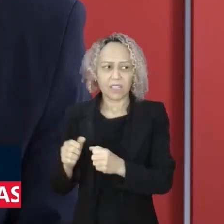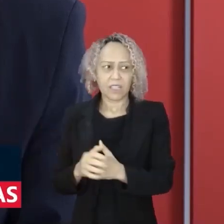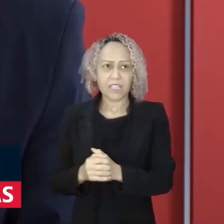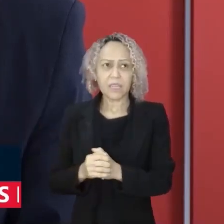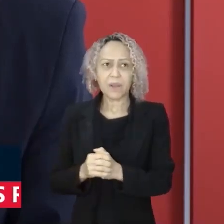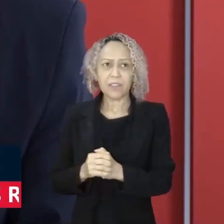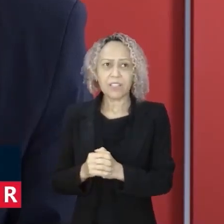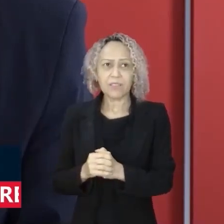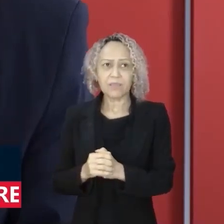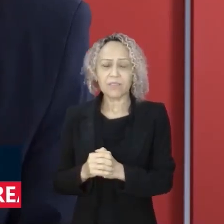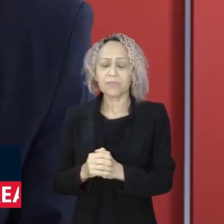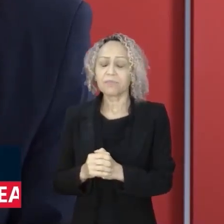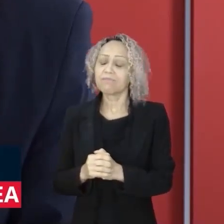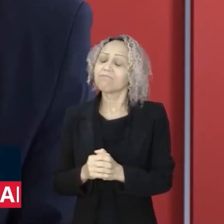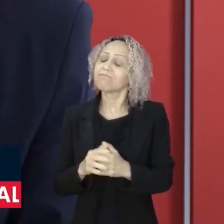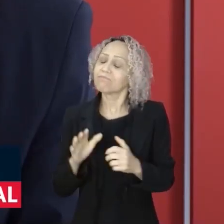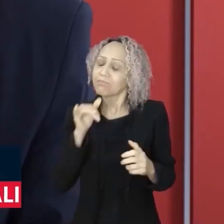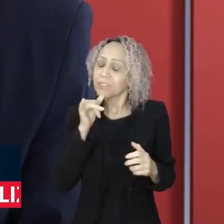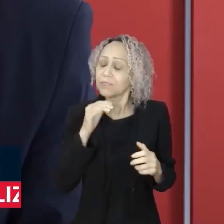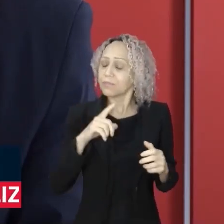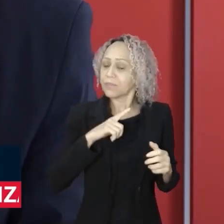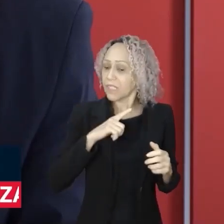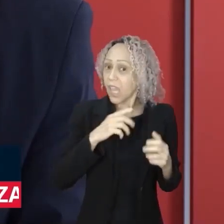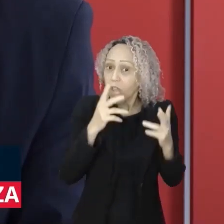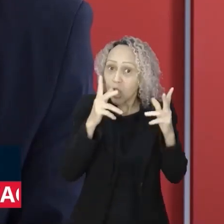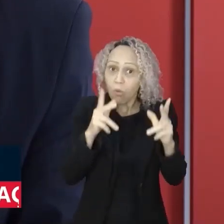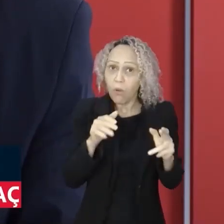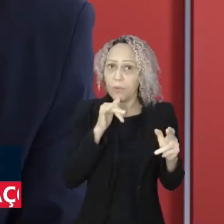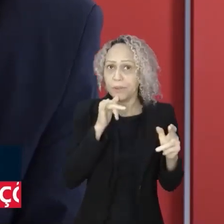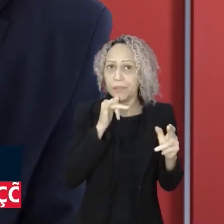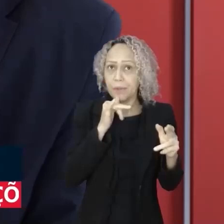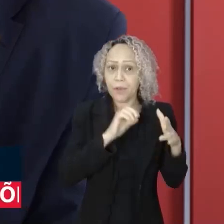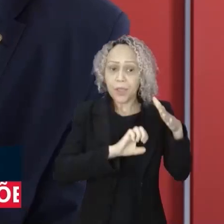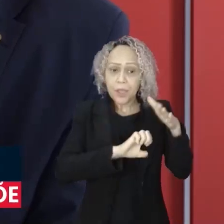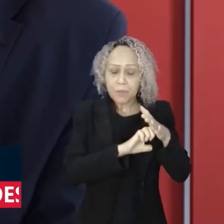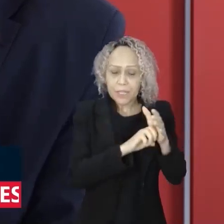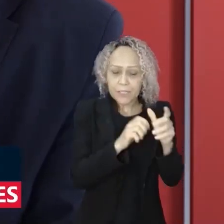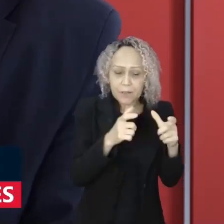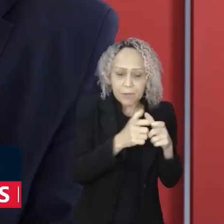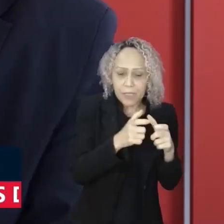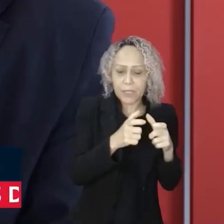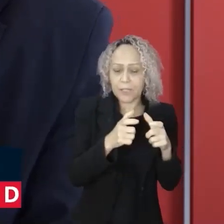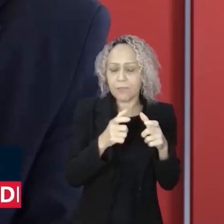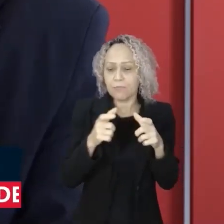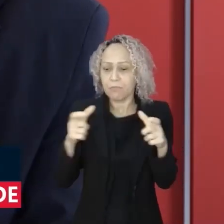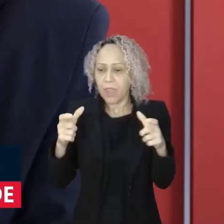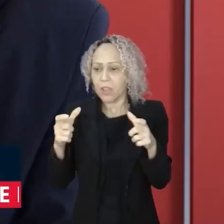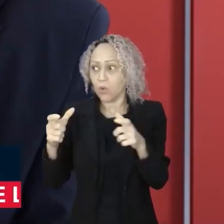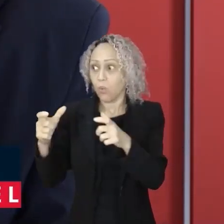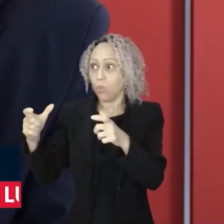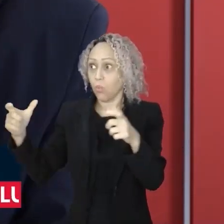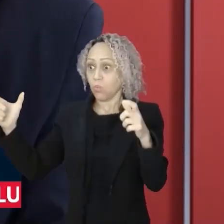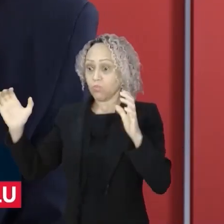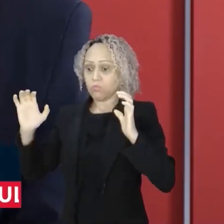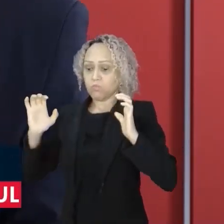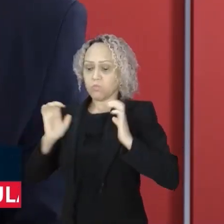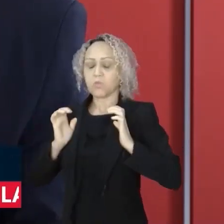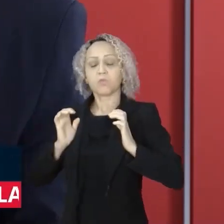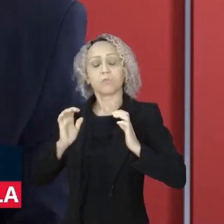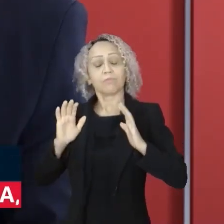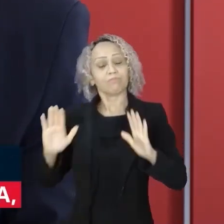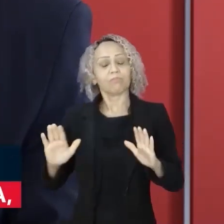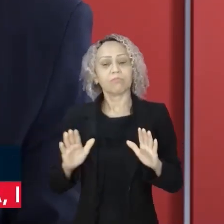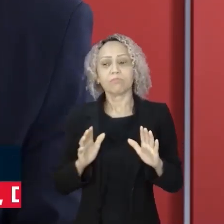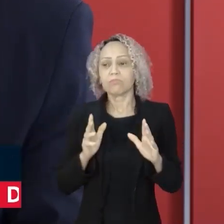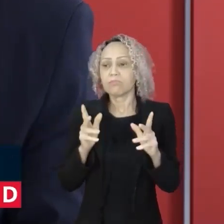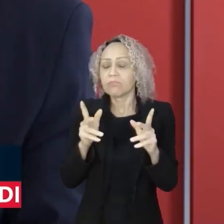tem o médio empresário e tem o pequeno empresário. E para o pequeno empresário tem o simples, da micro e